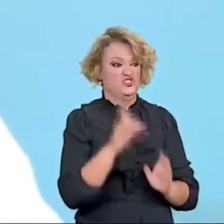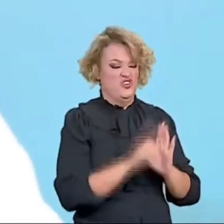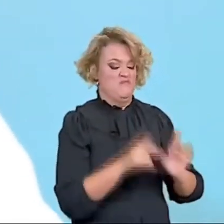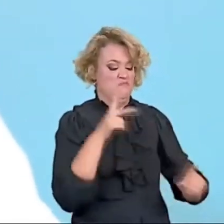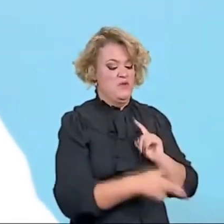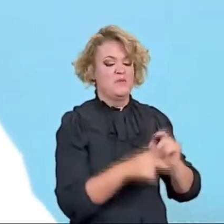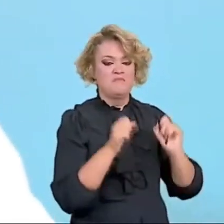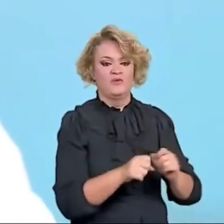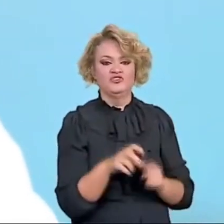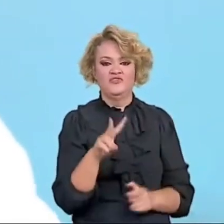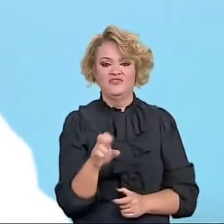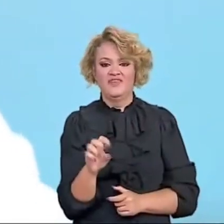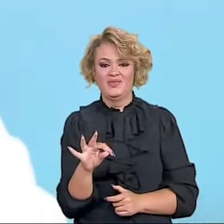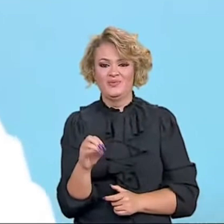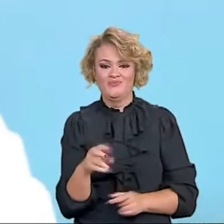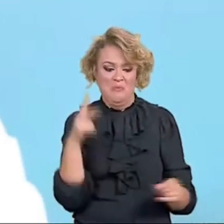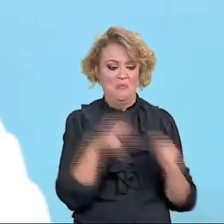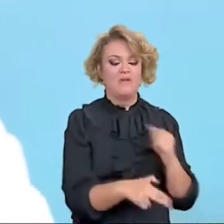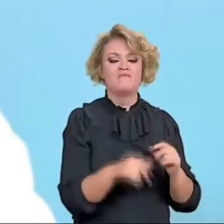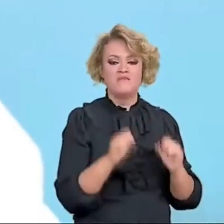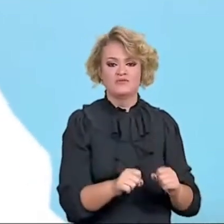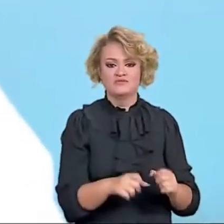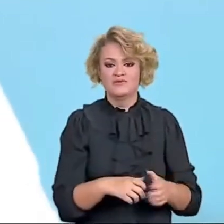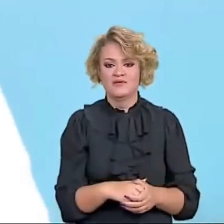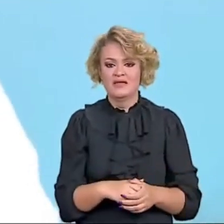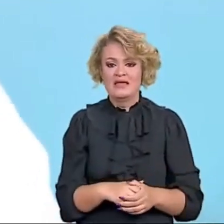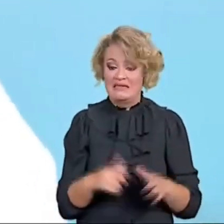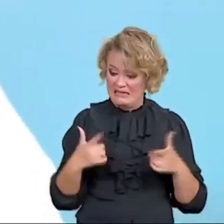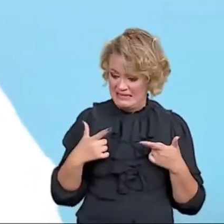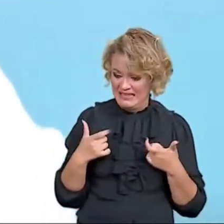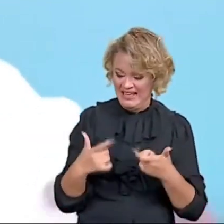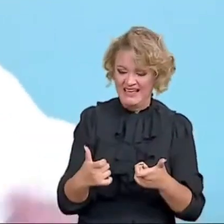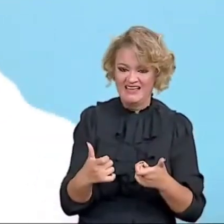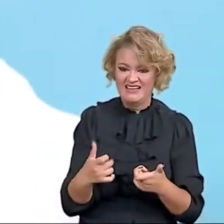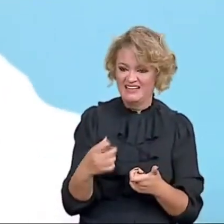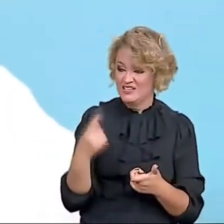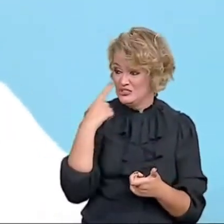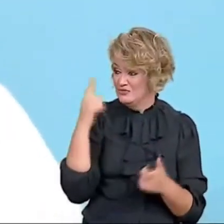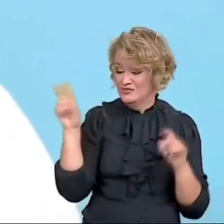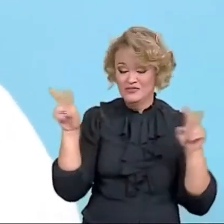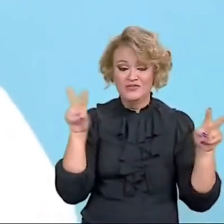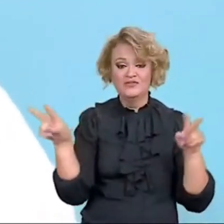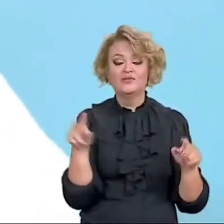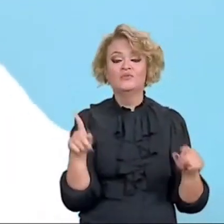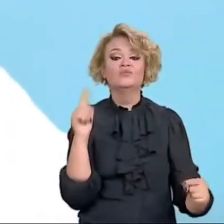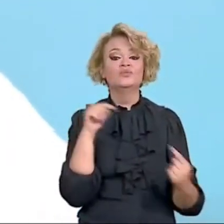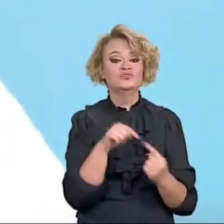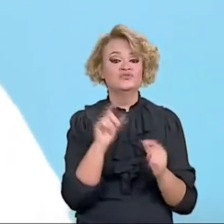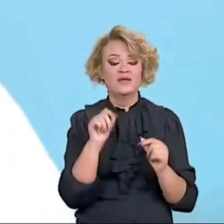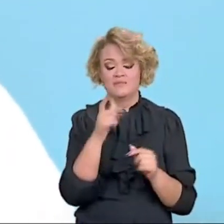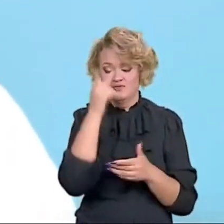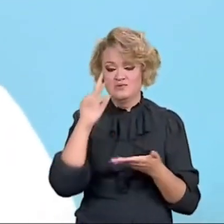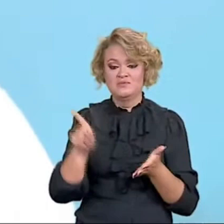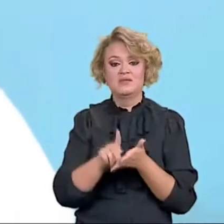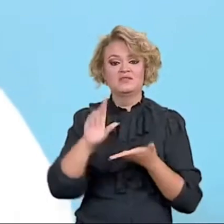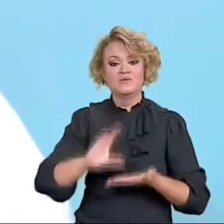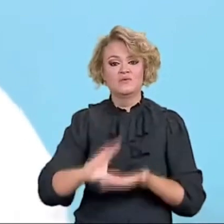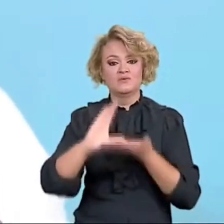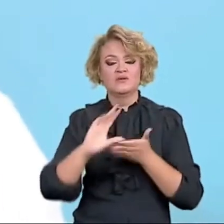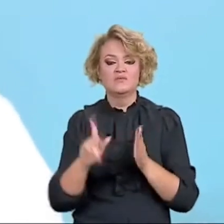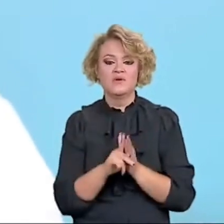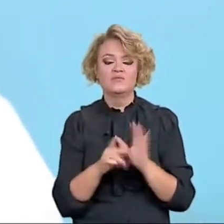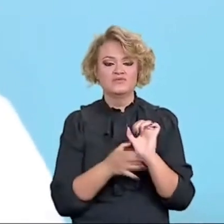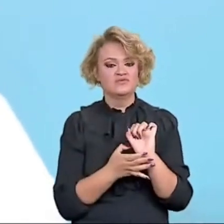percebe que as últimas três guerras que você viu foram feitas por gente que é membro do Conselho de Segurança, membro